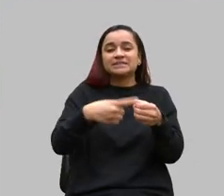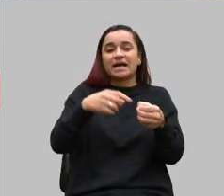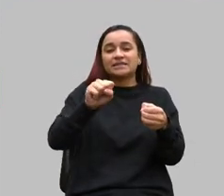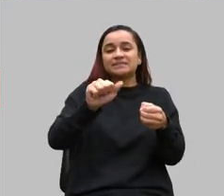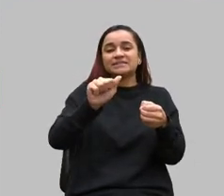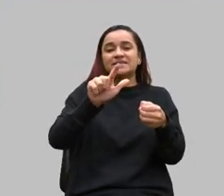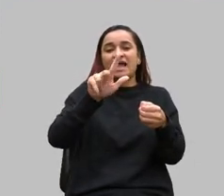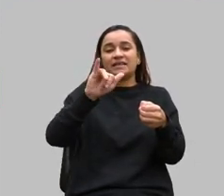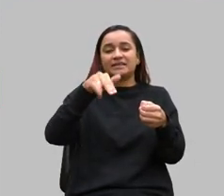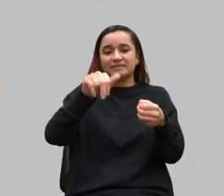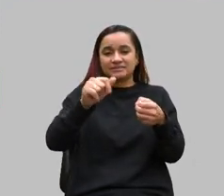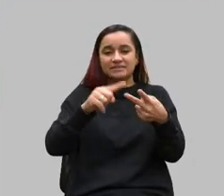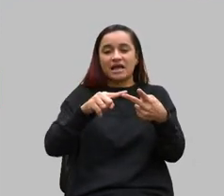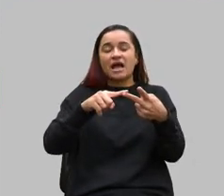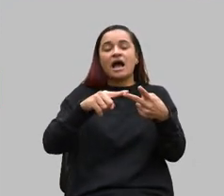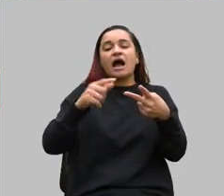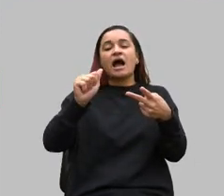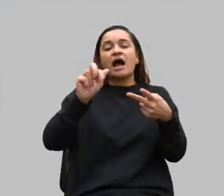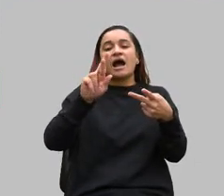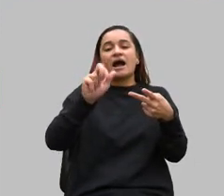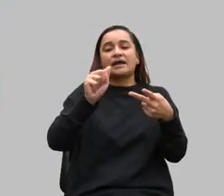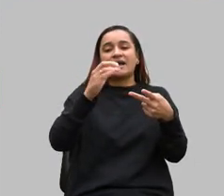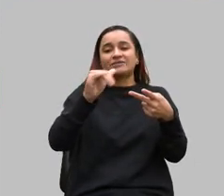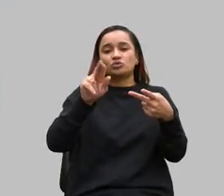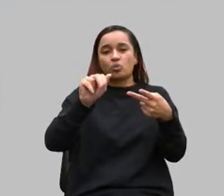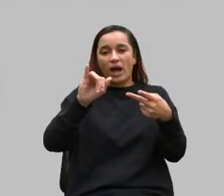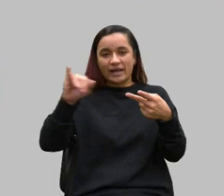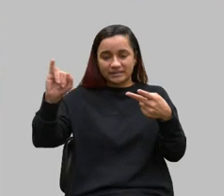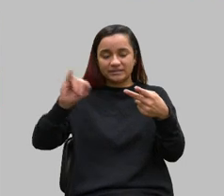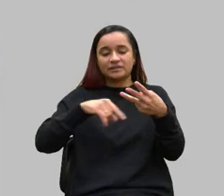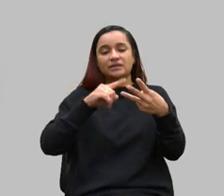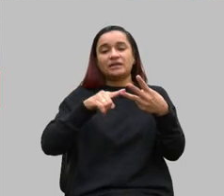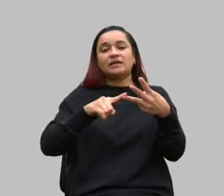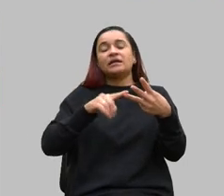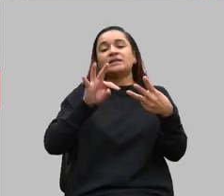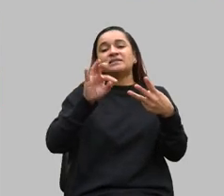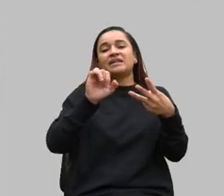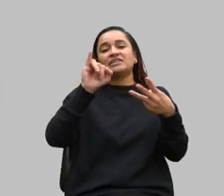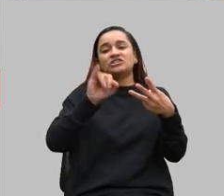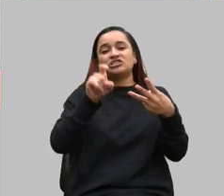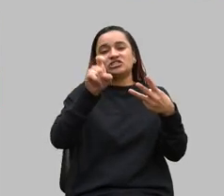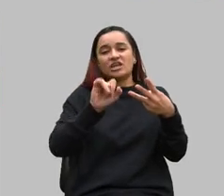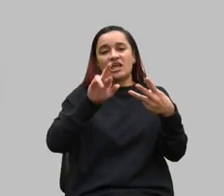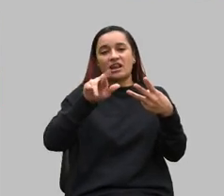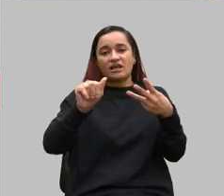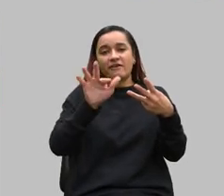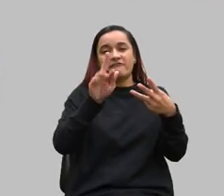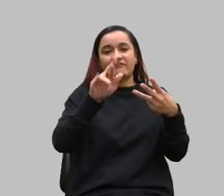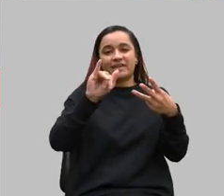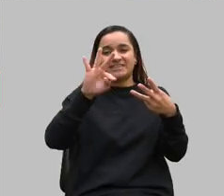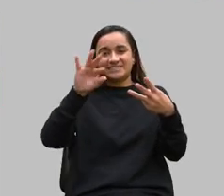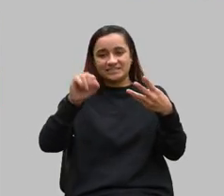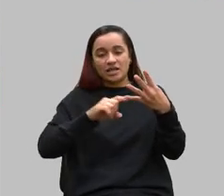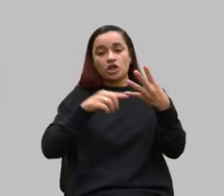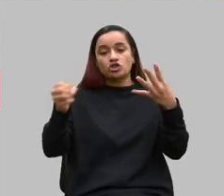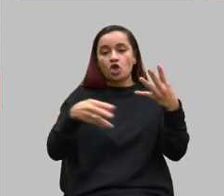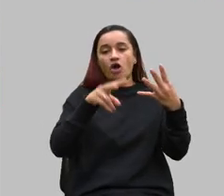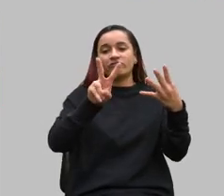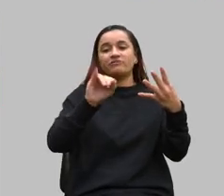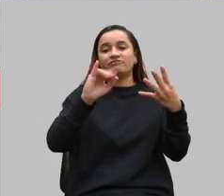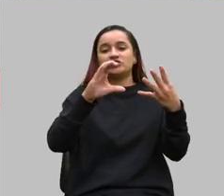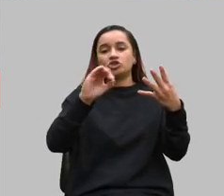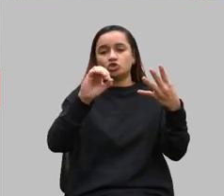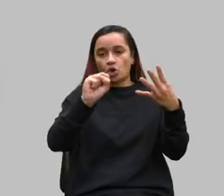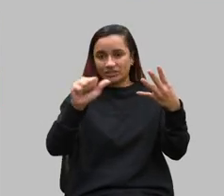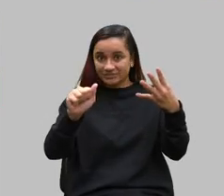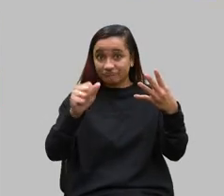fotone Teixeira de Freitas e Nova Viçosa Então olha a importância GILS coleta de